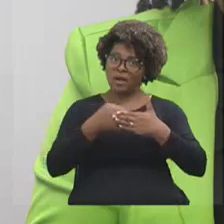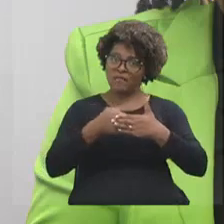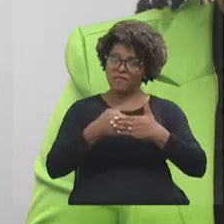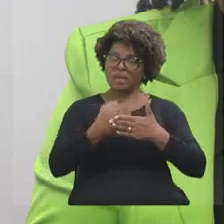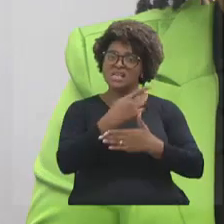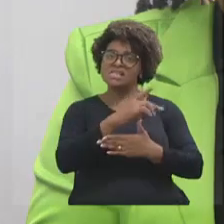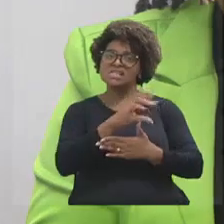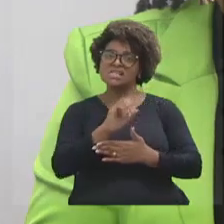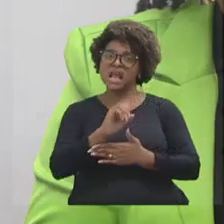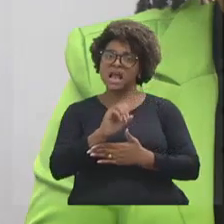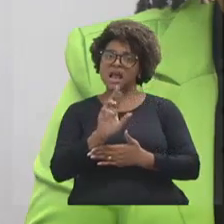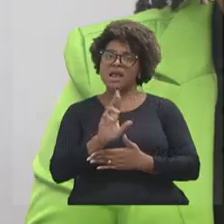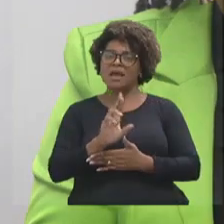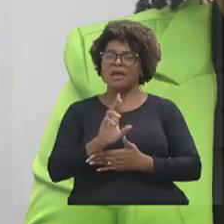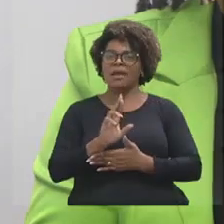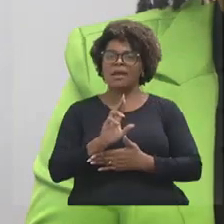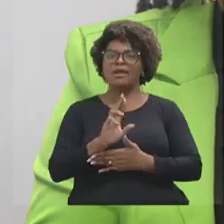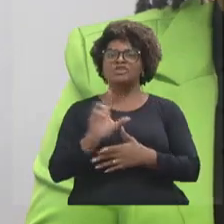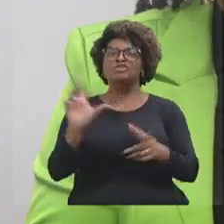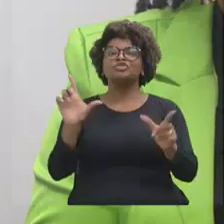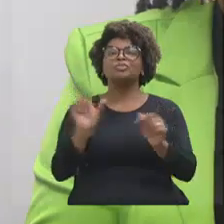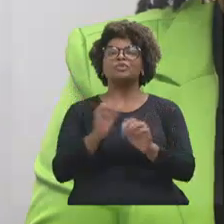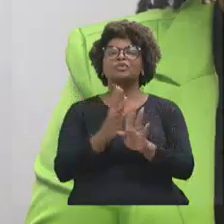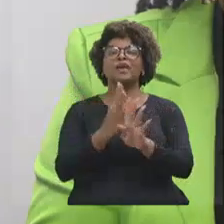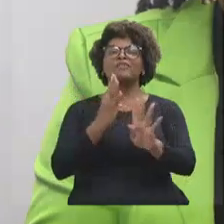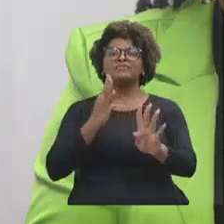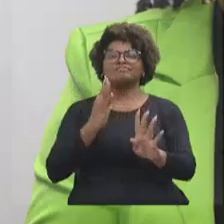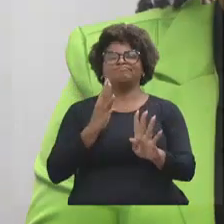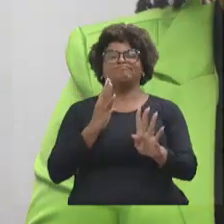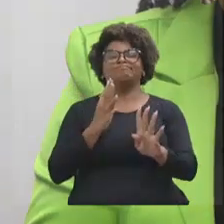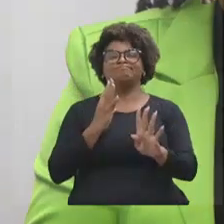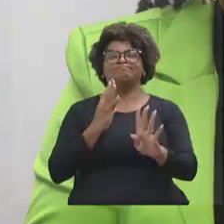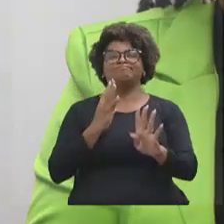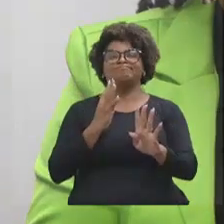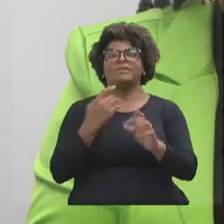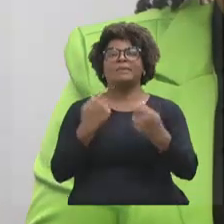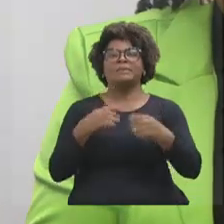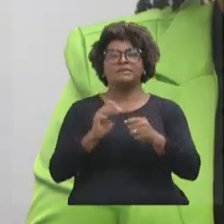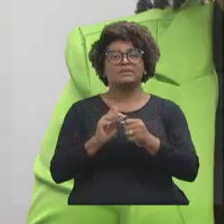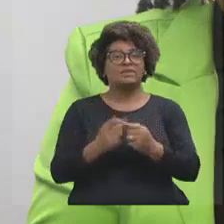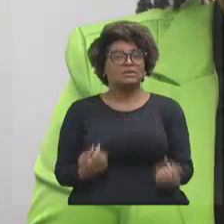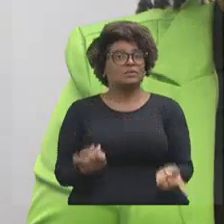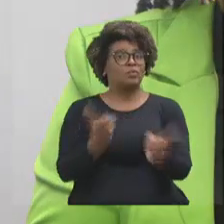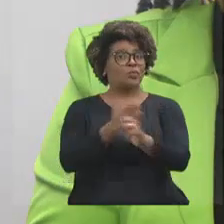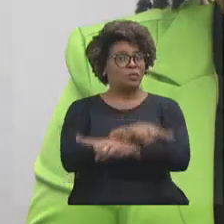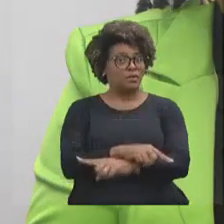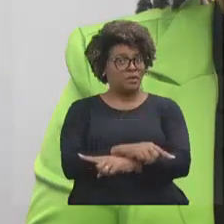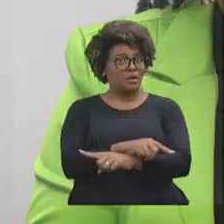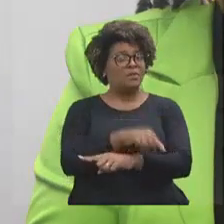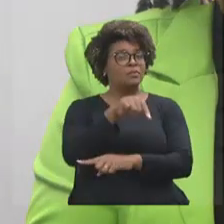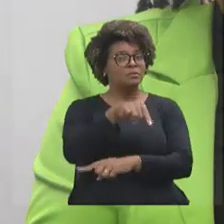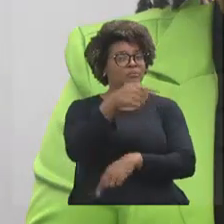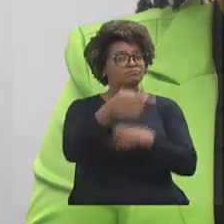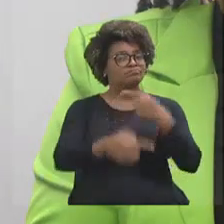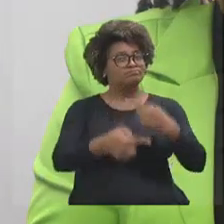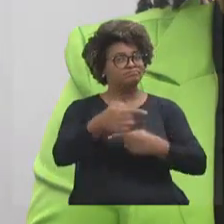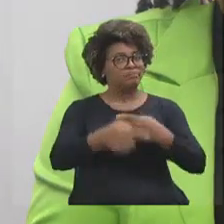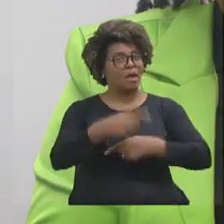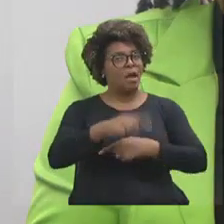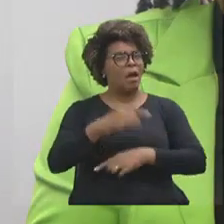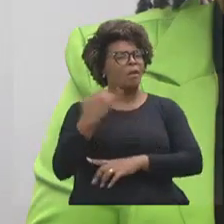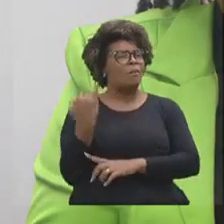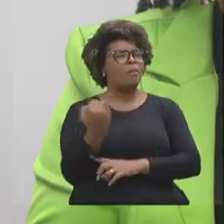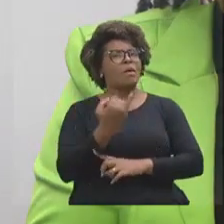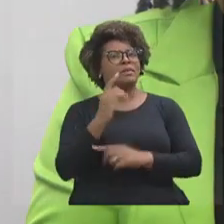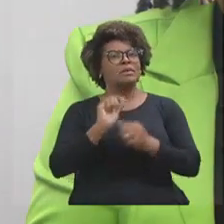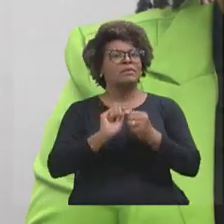no estado e no país que é o câncer de mama então nós temos que inverter essa política vai ser de suma importância para que a gente possa fazer